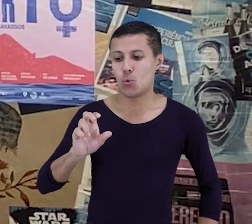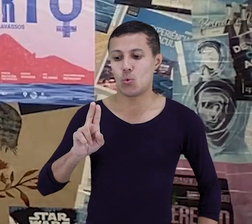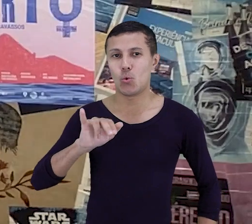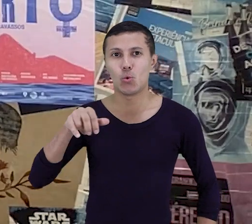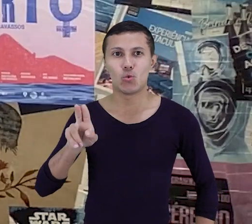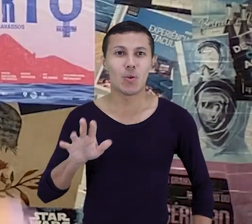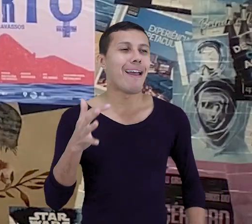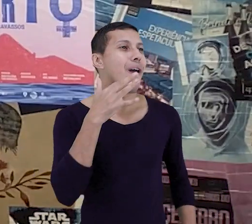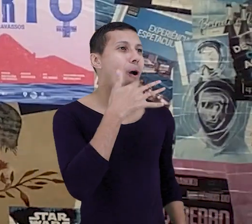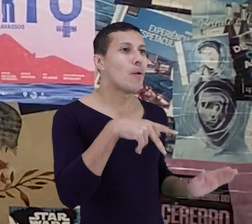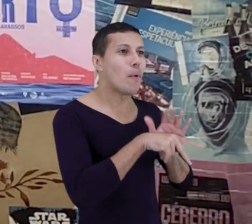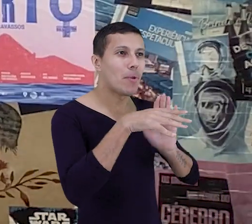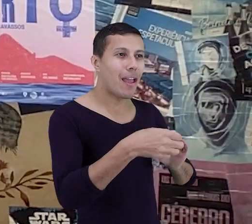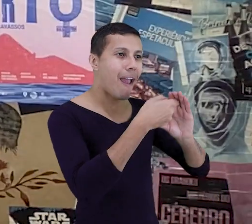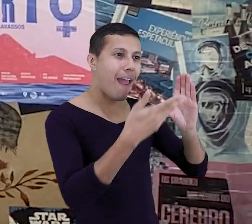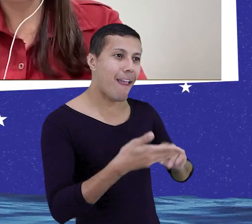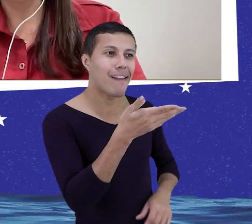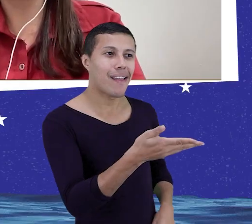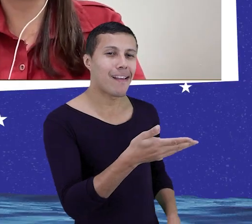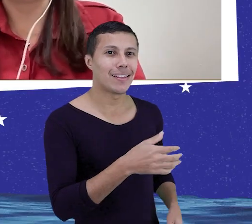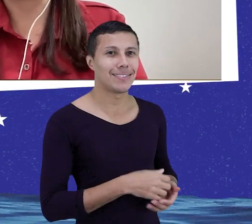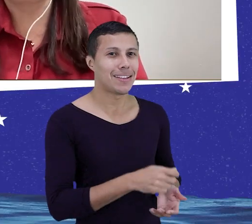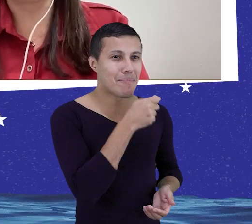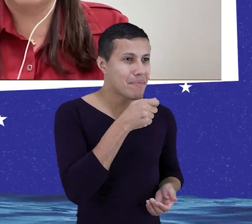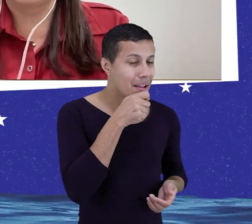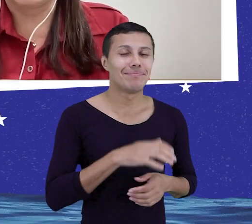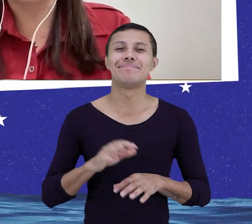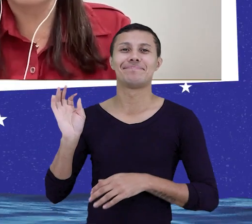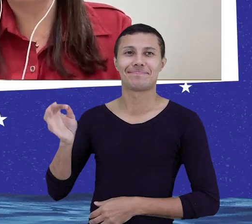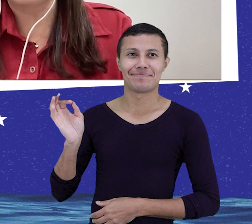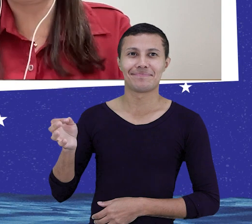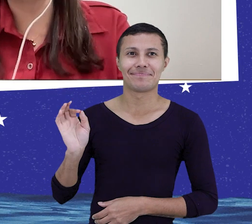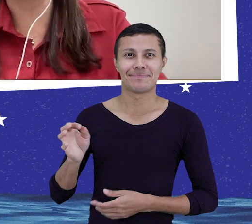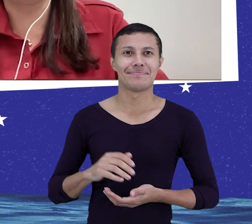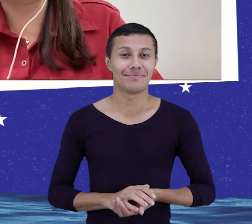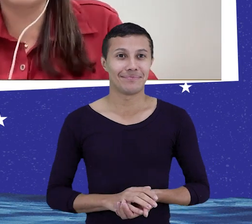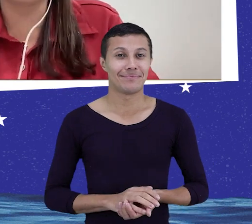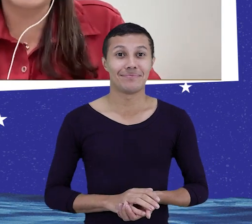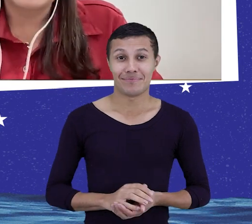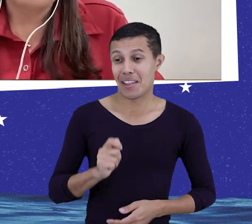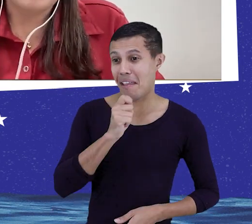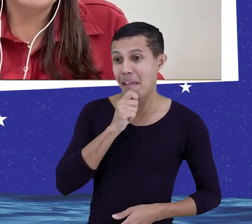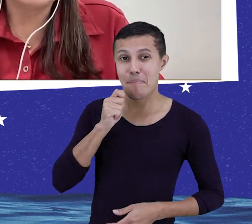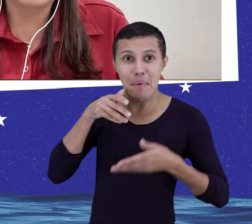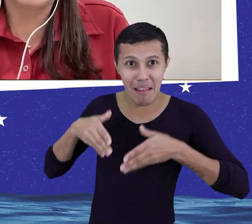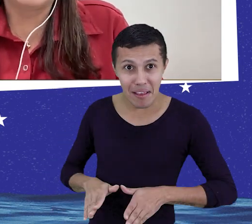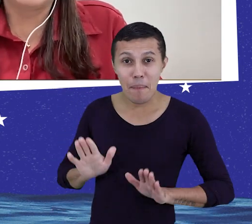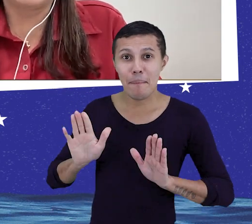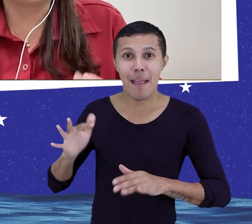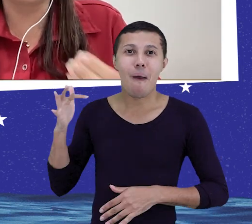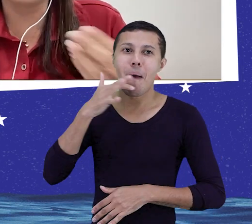meio óbvia, amapaense ou amapá... Não sim. Sei, né? Sim, nós somos amapaenses, obviamente, né?